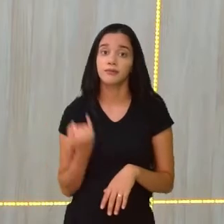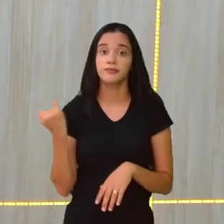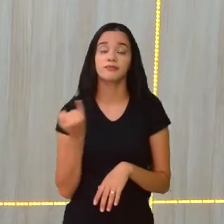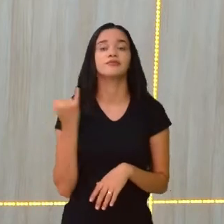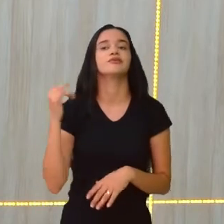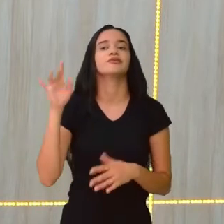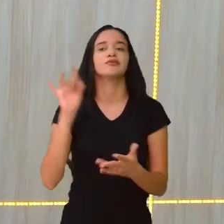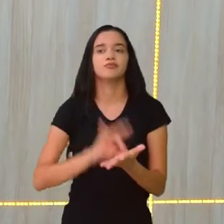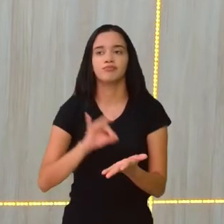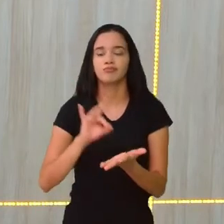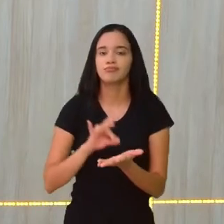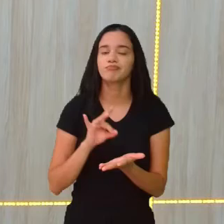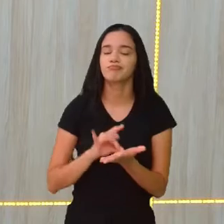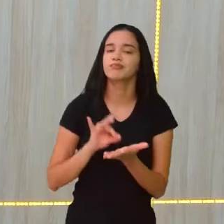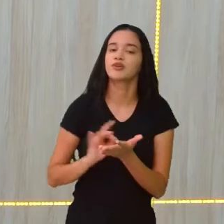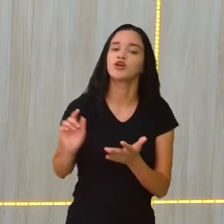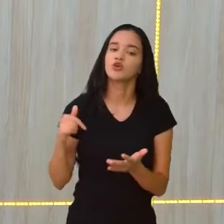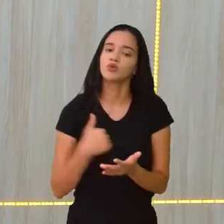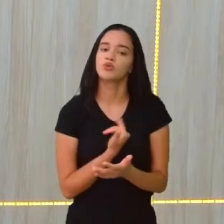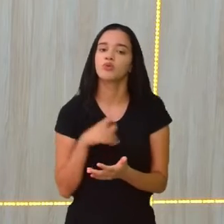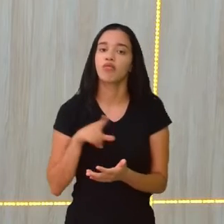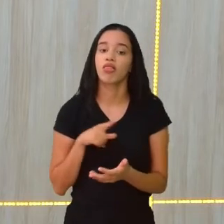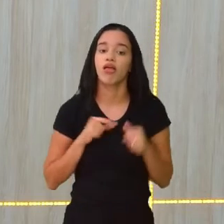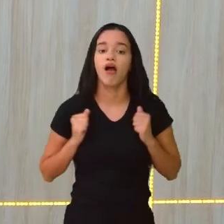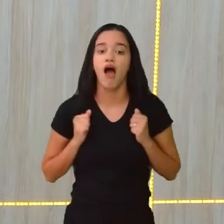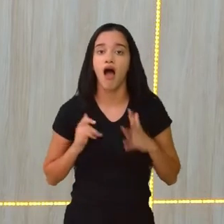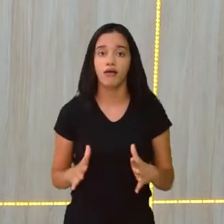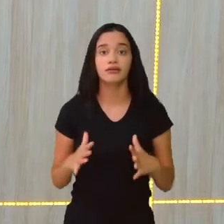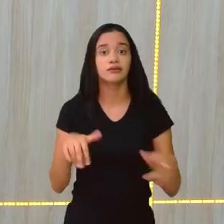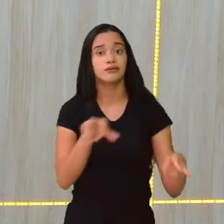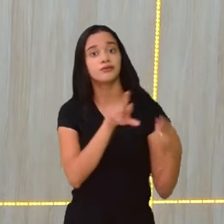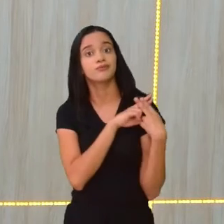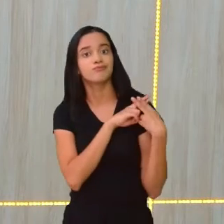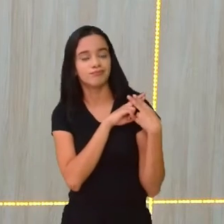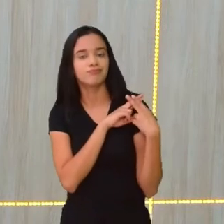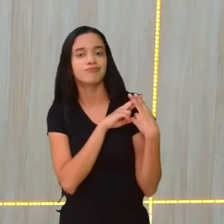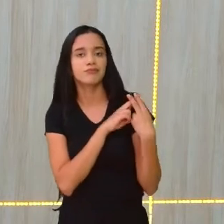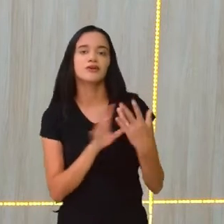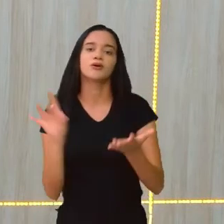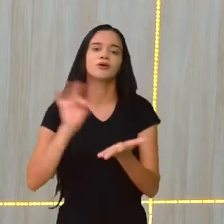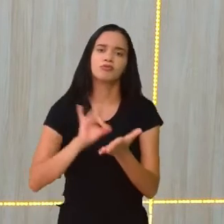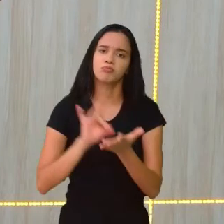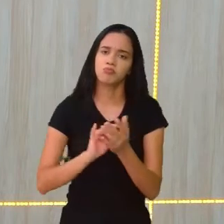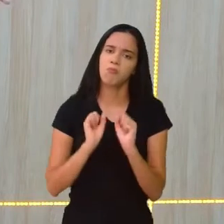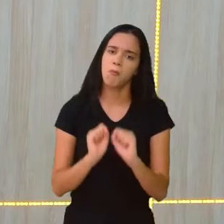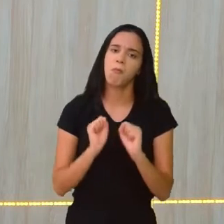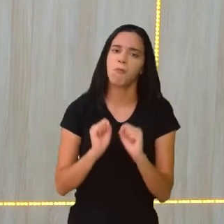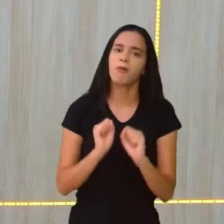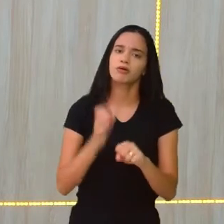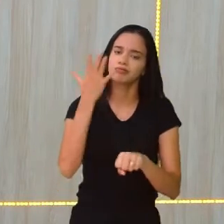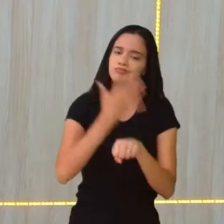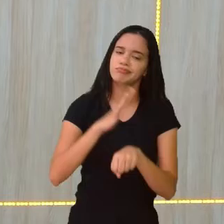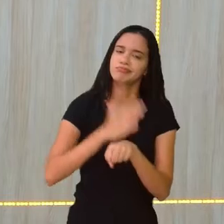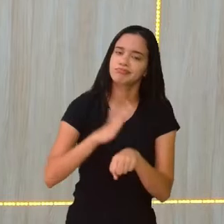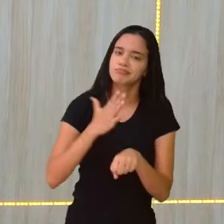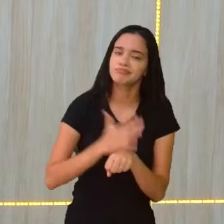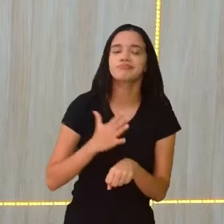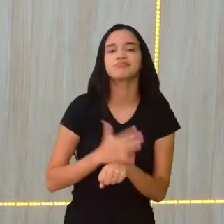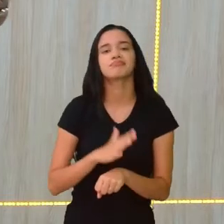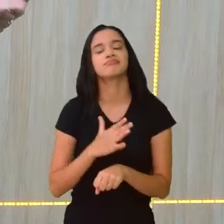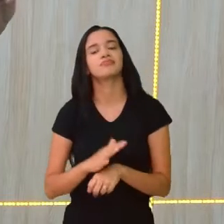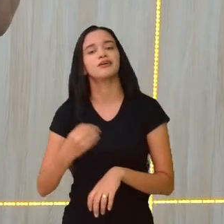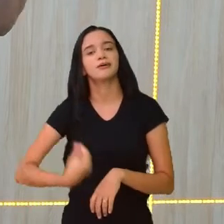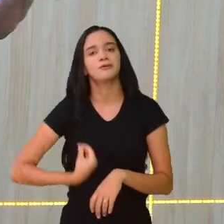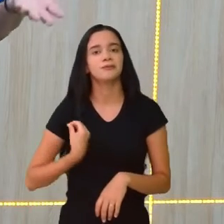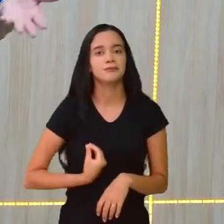que realmente nós tenhamos ações responsáveis para que realmente a gente possa usufruir dessa beleza toda dos